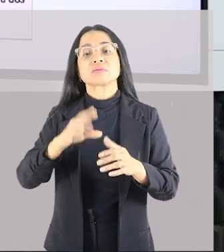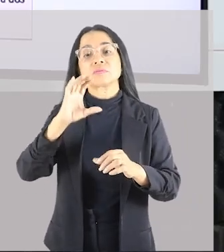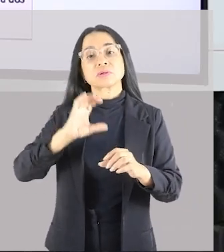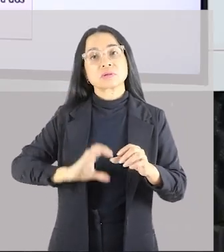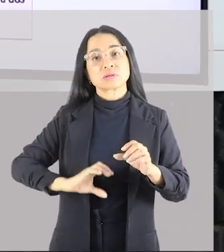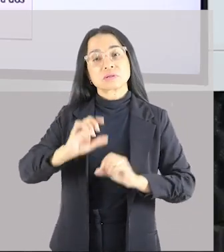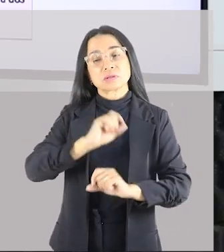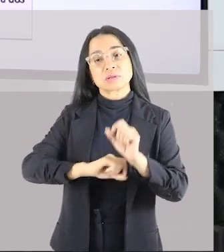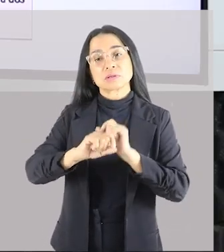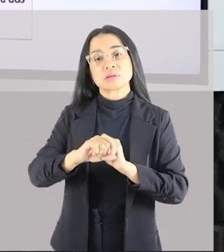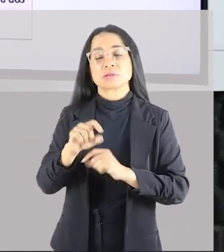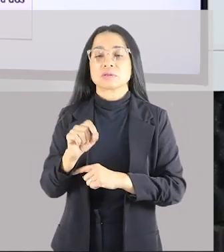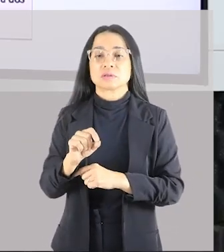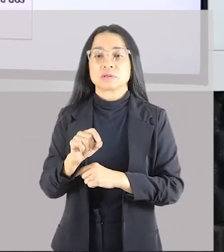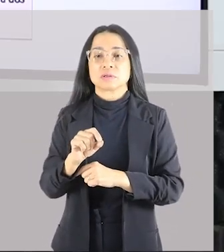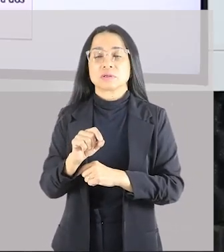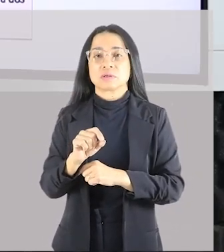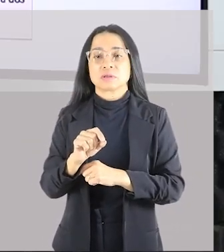que são